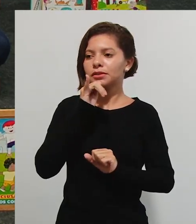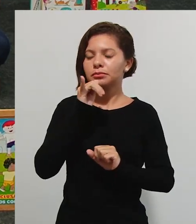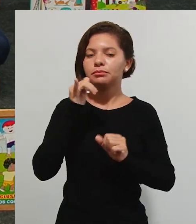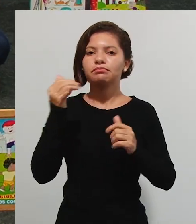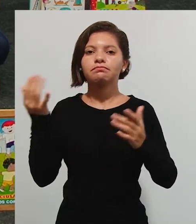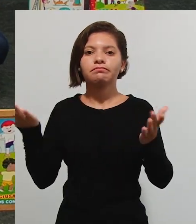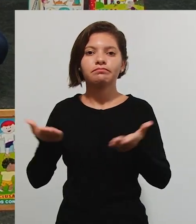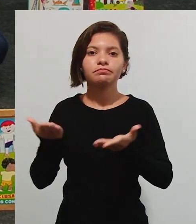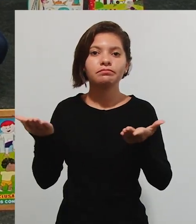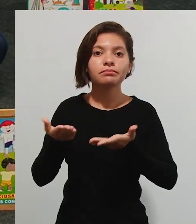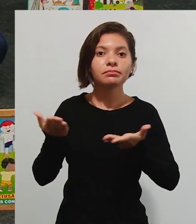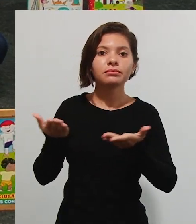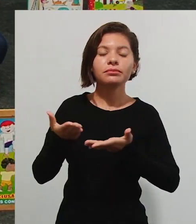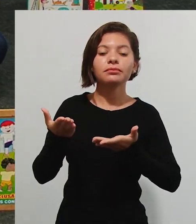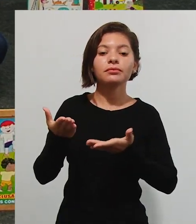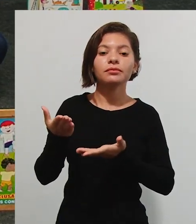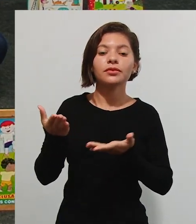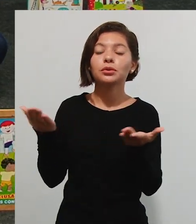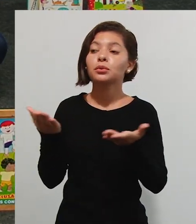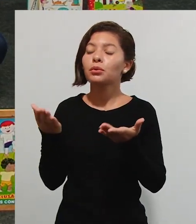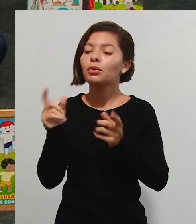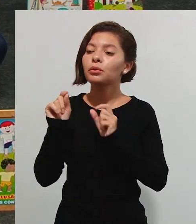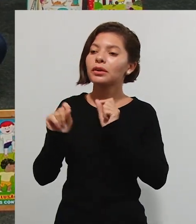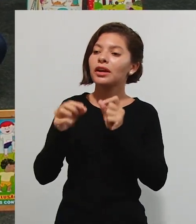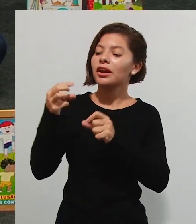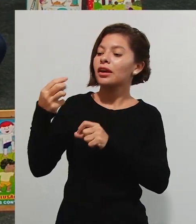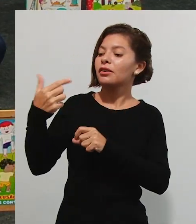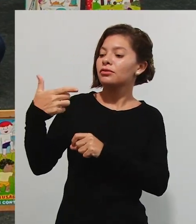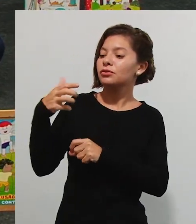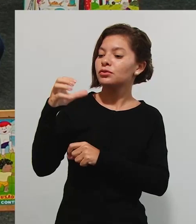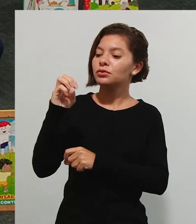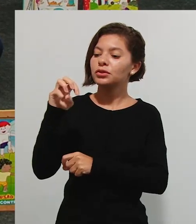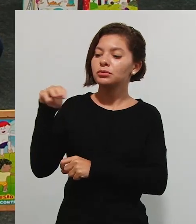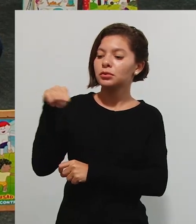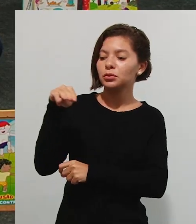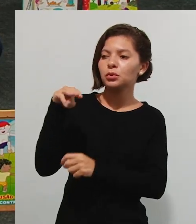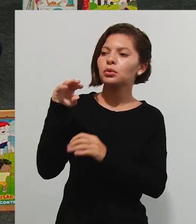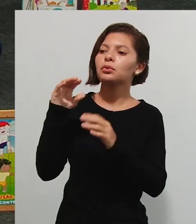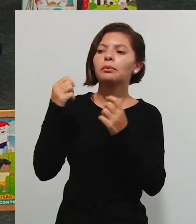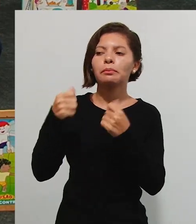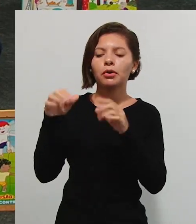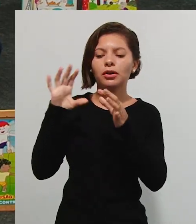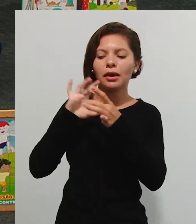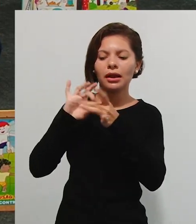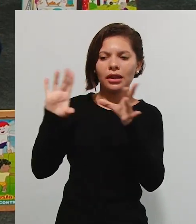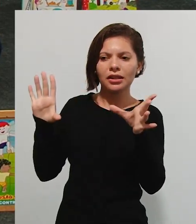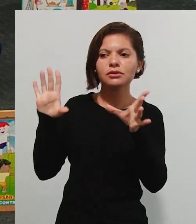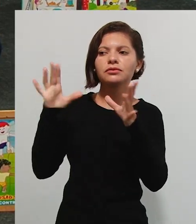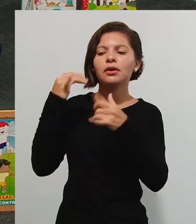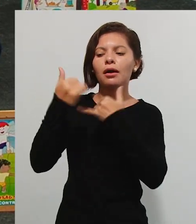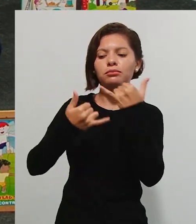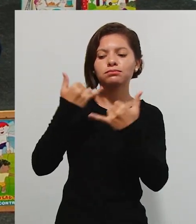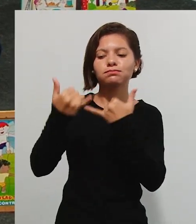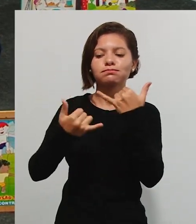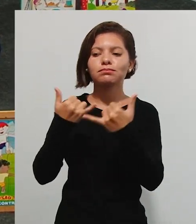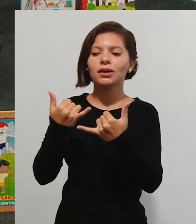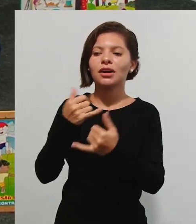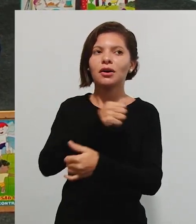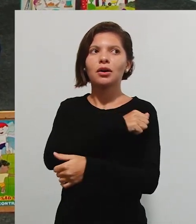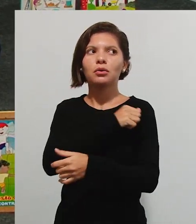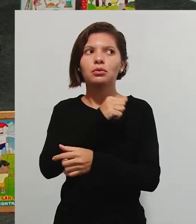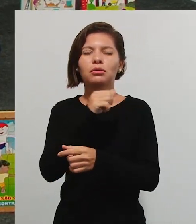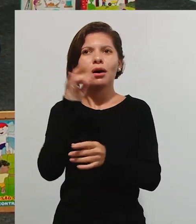agora a gente vai ter um momento aí, vamos deixar 20 minutos, vocês podem brincar com a massinha, eles acham que eles